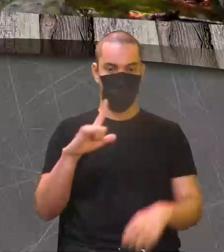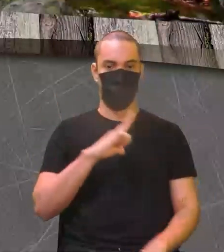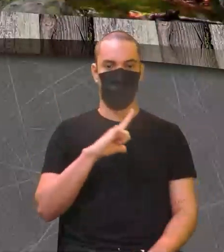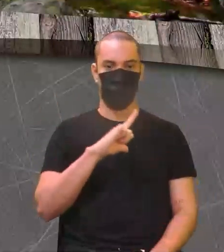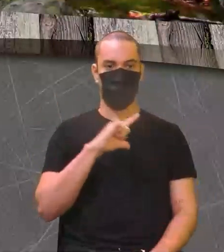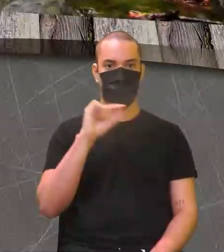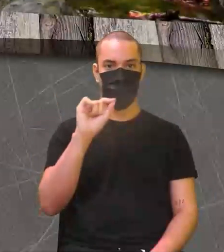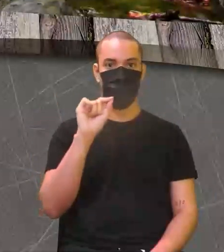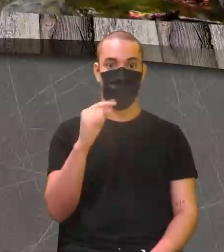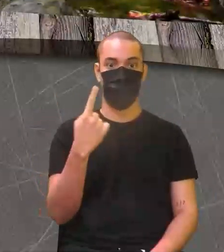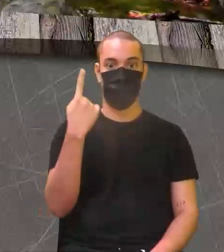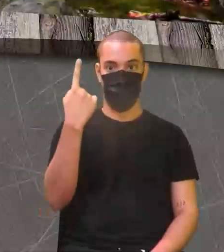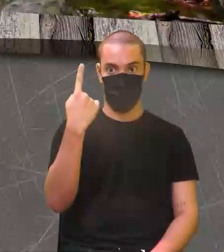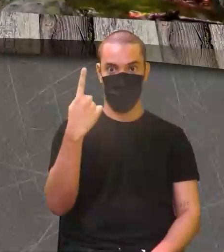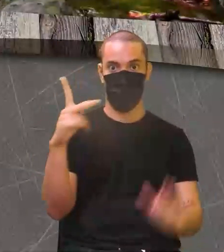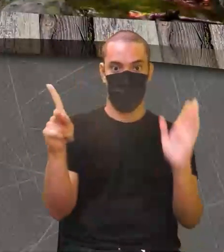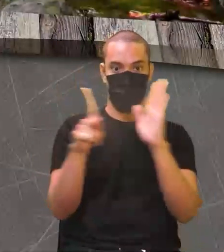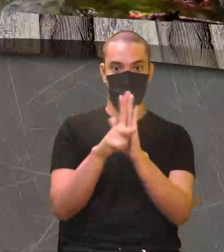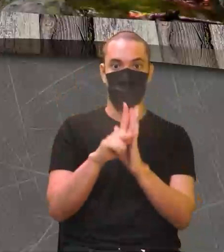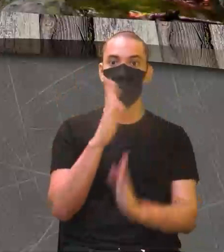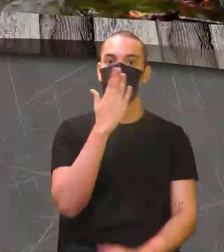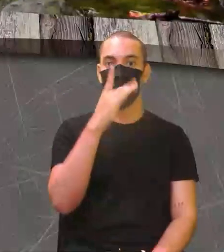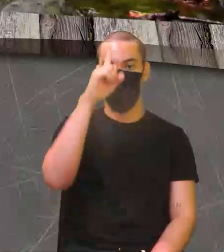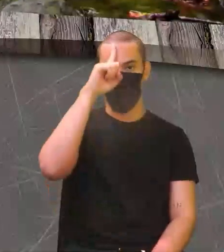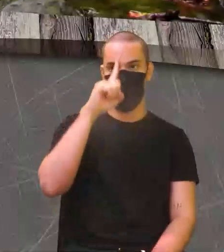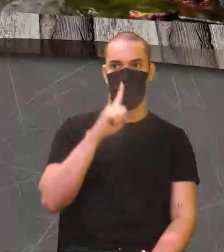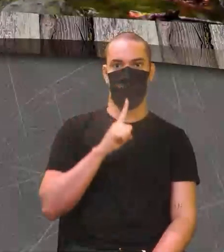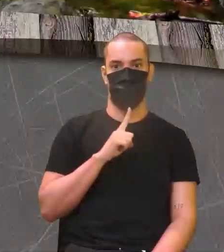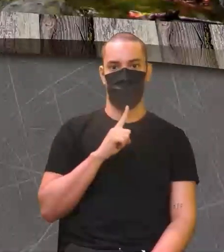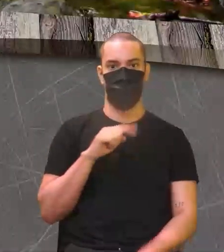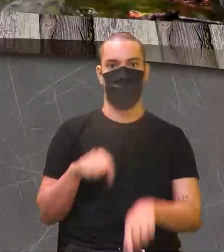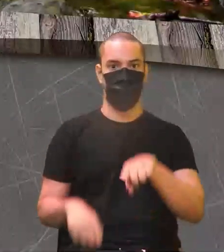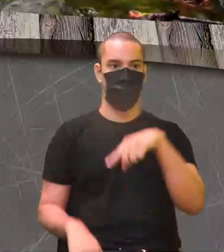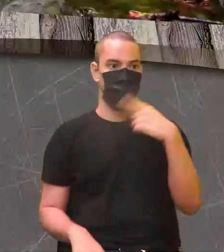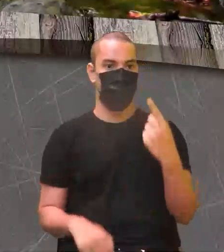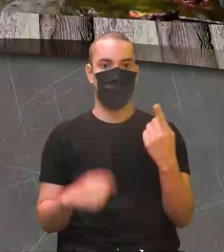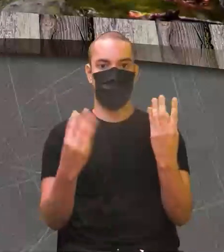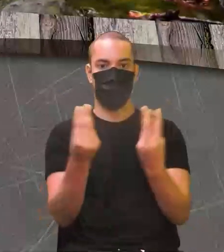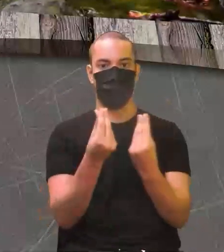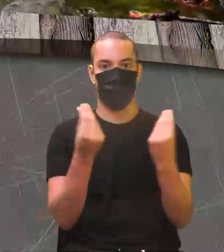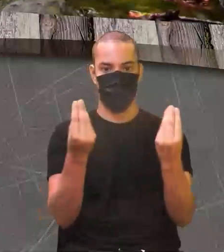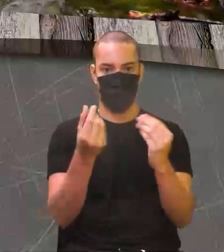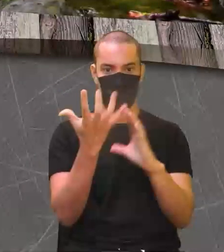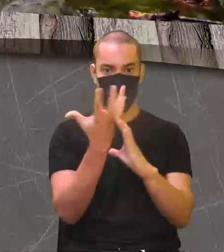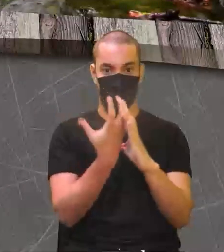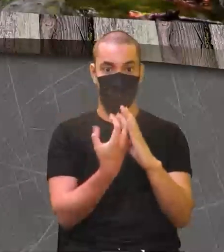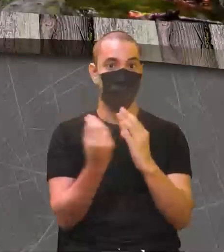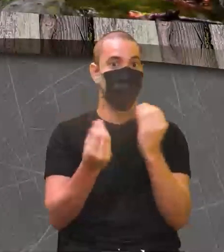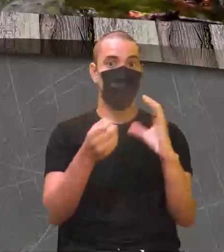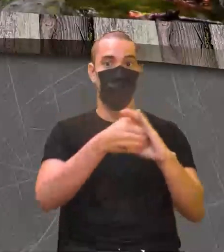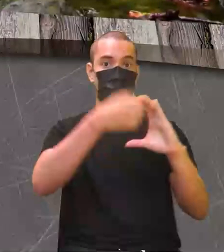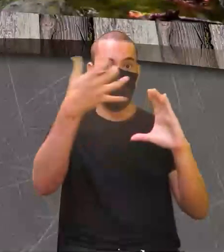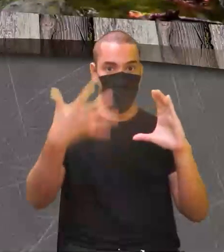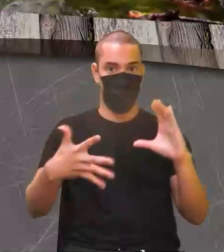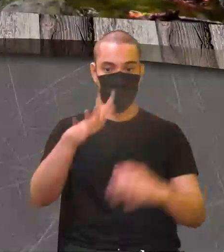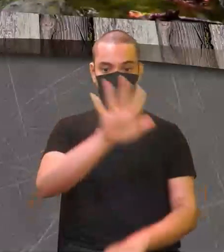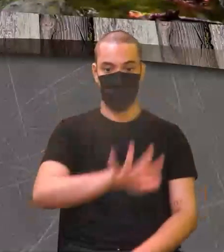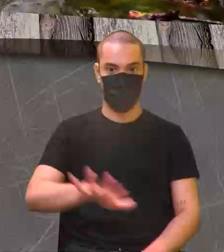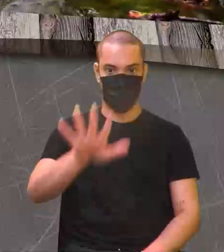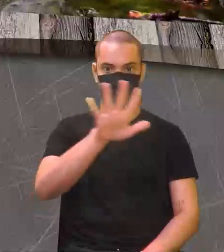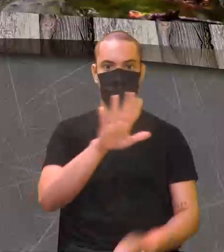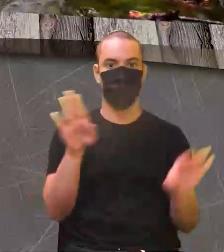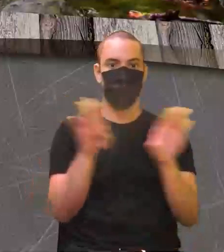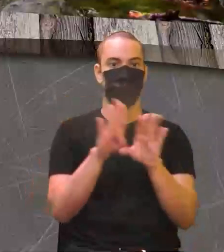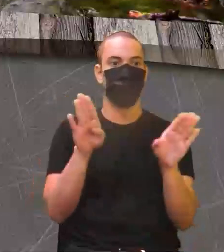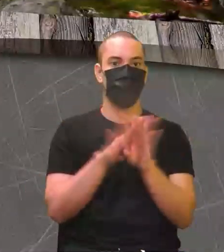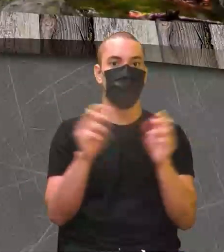ter um descendente de cor amarela e textura rugosa, que eu sei que é uma característica dominante e uma